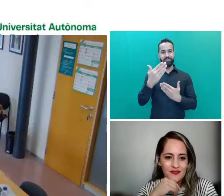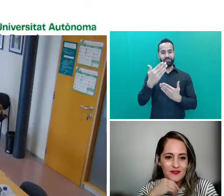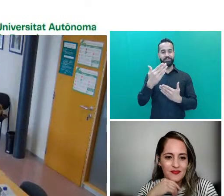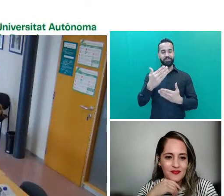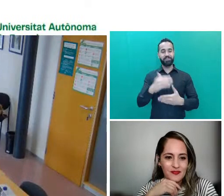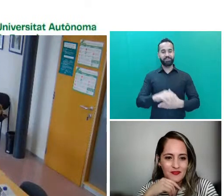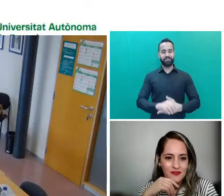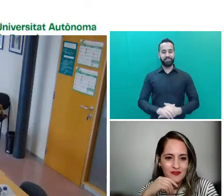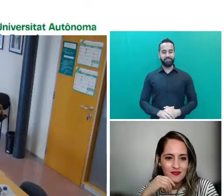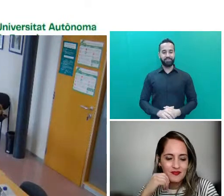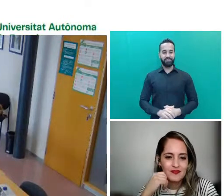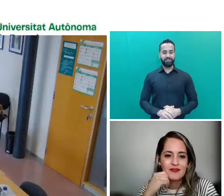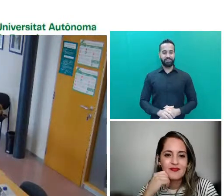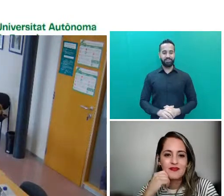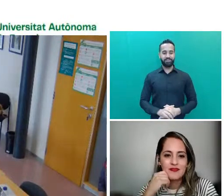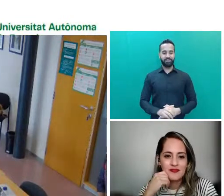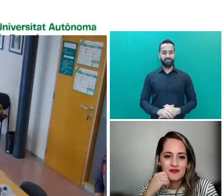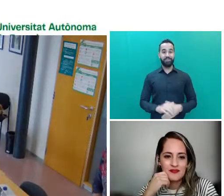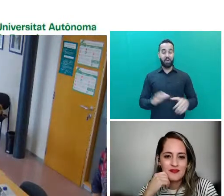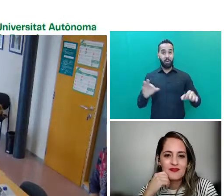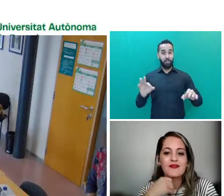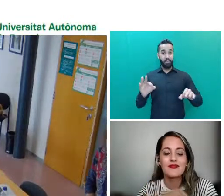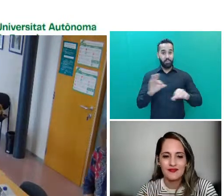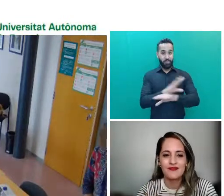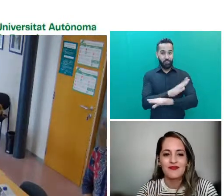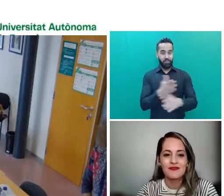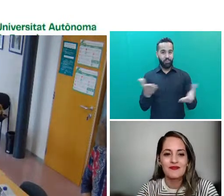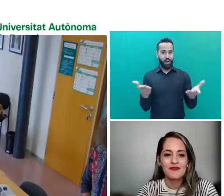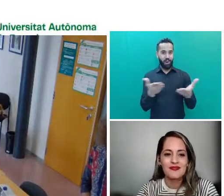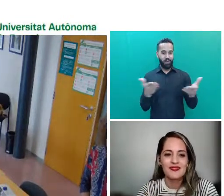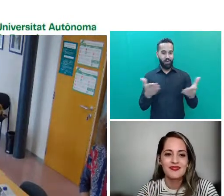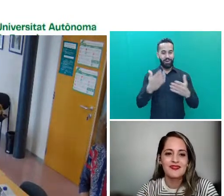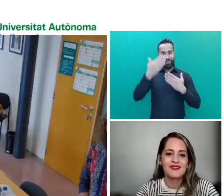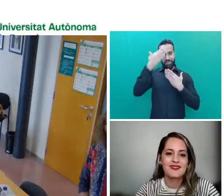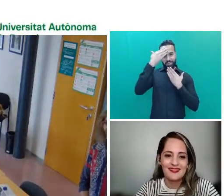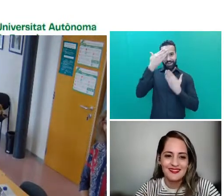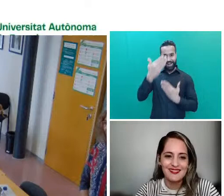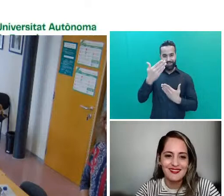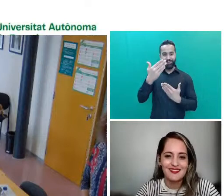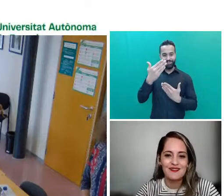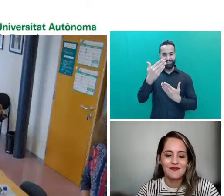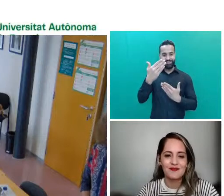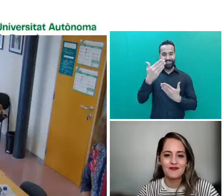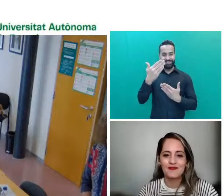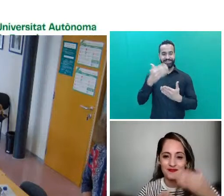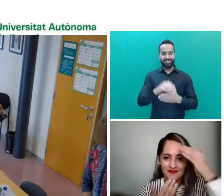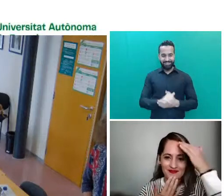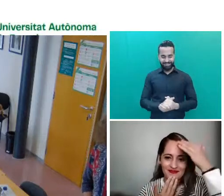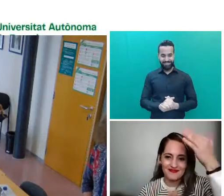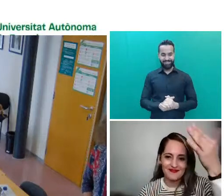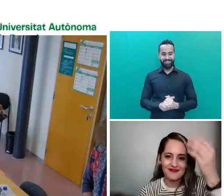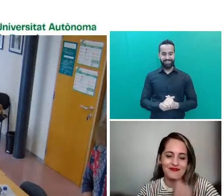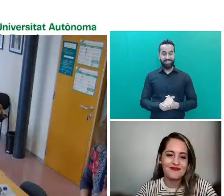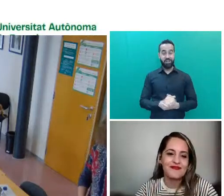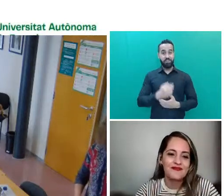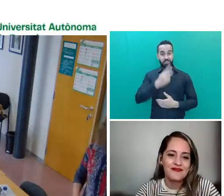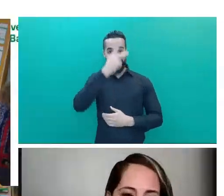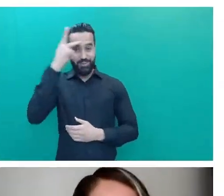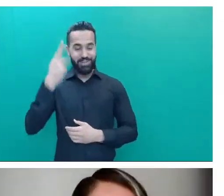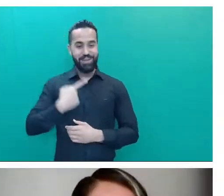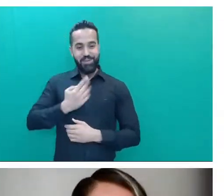Bom, encerraremos agora, ok? Obrigadíssimo. as pessoas que eu vejo